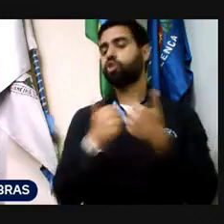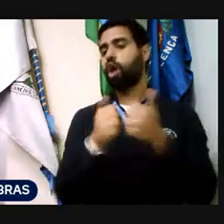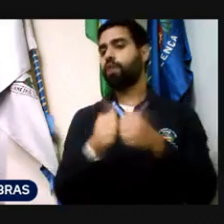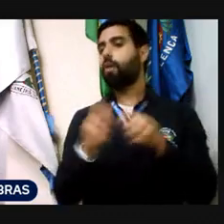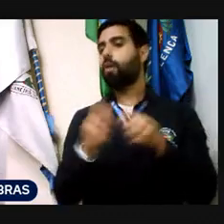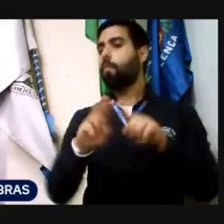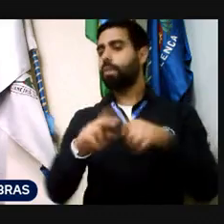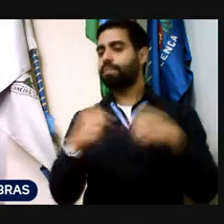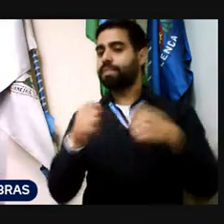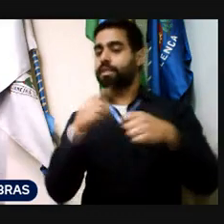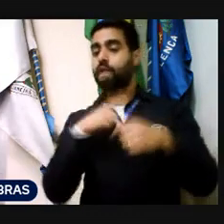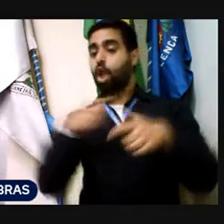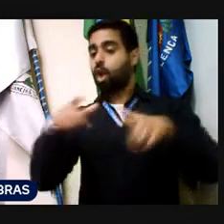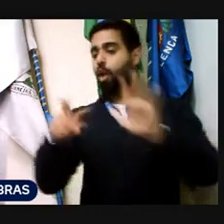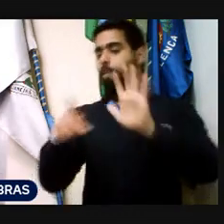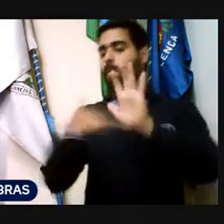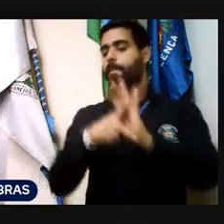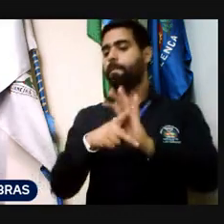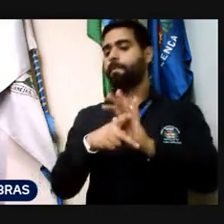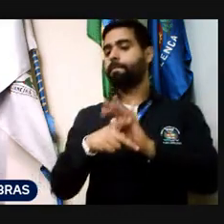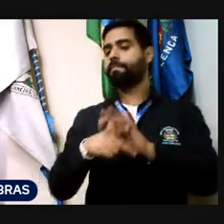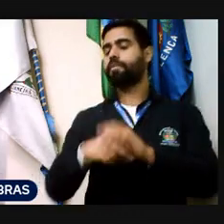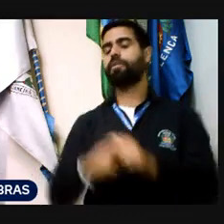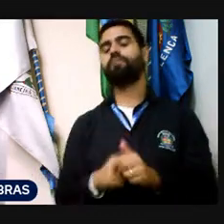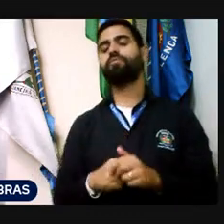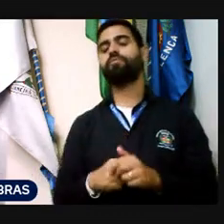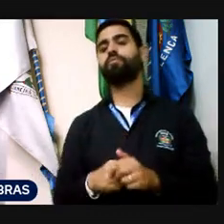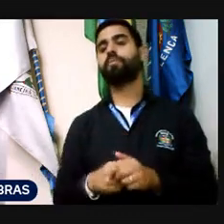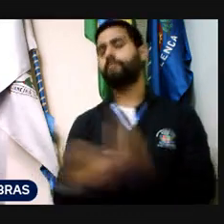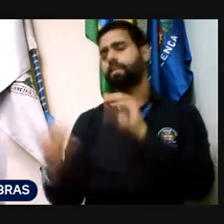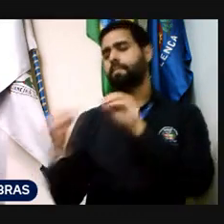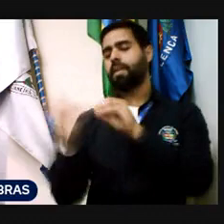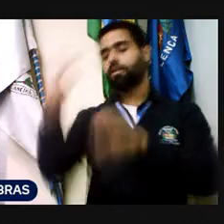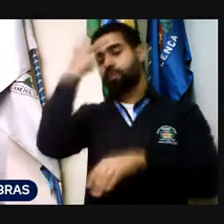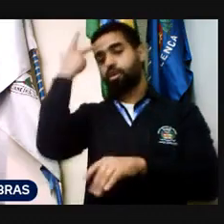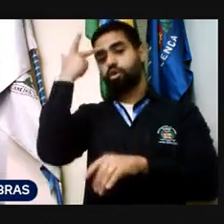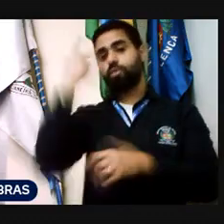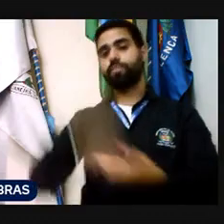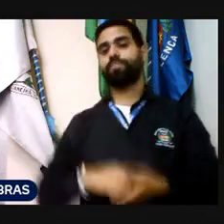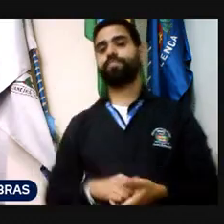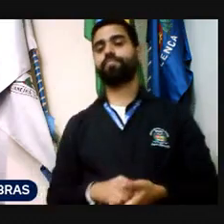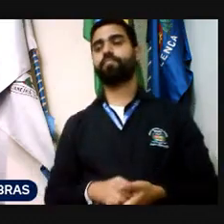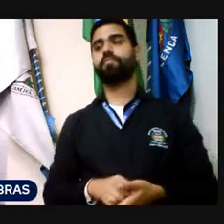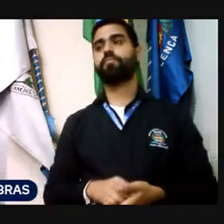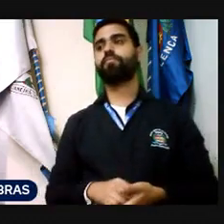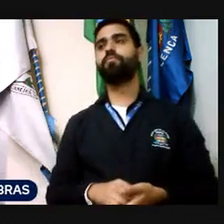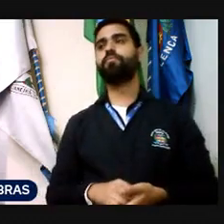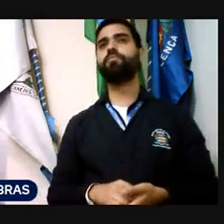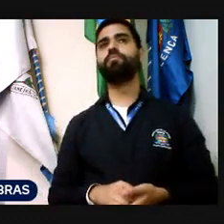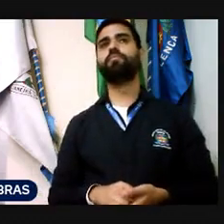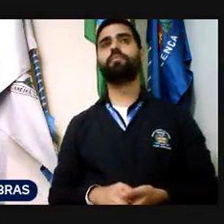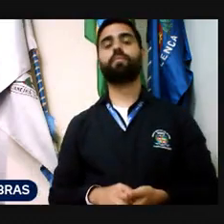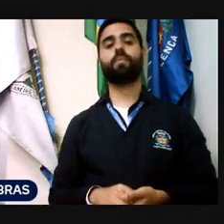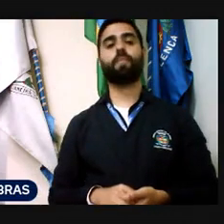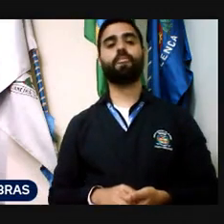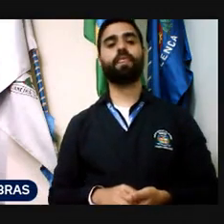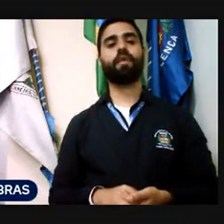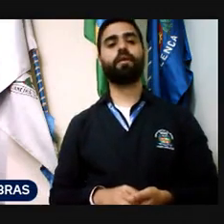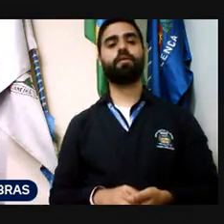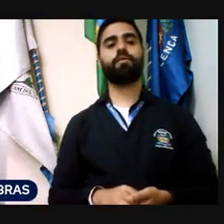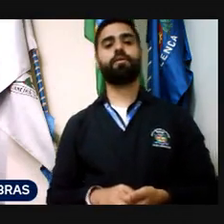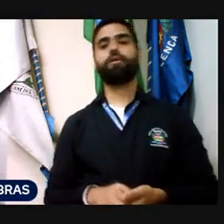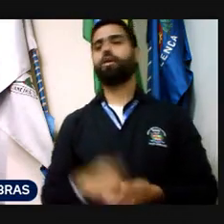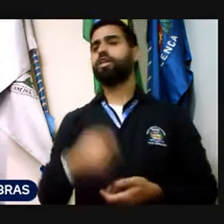serviços públicos chegarem até próximo dessas pessoas. O sucesso que foi o CAD Móvel no bairro, ultrapassando uma centena